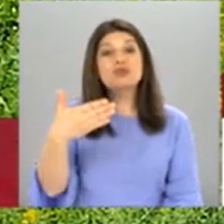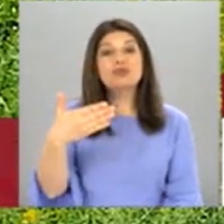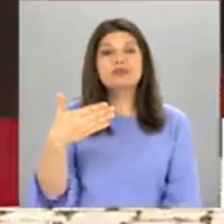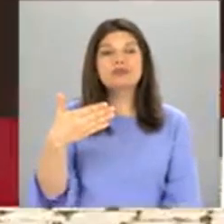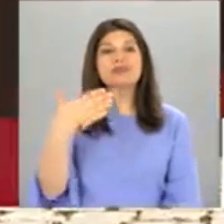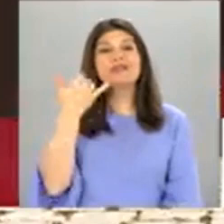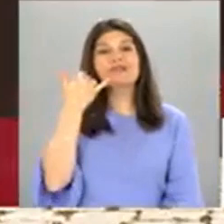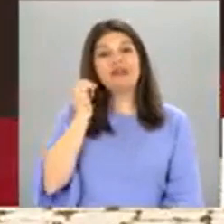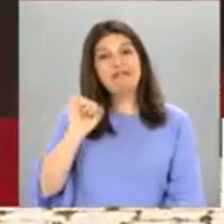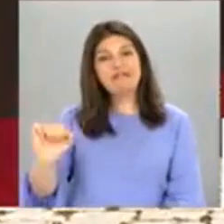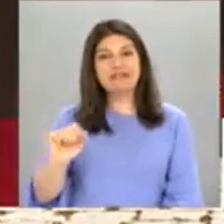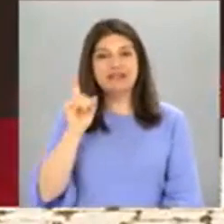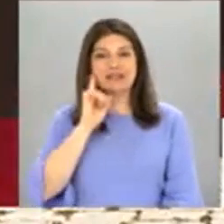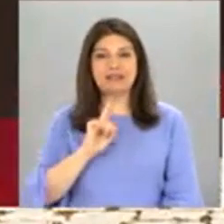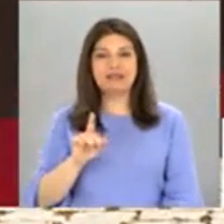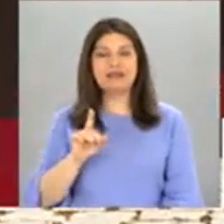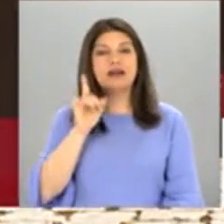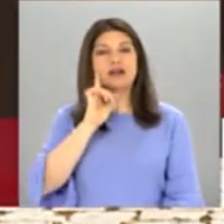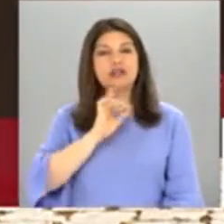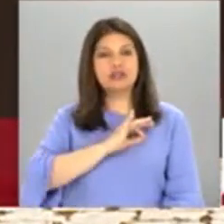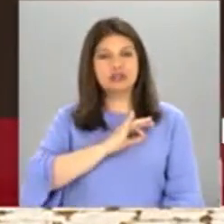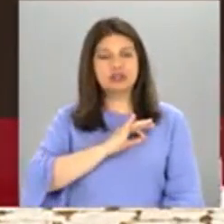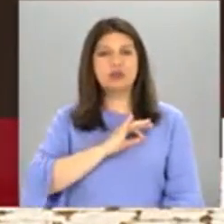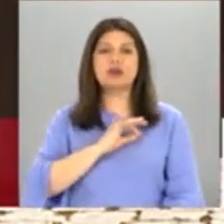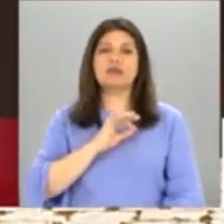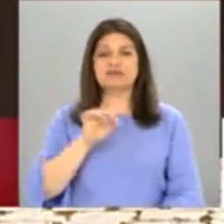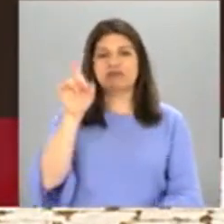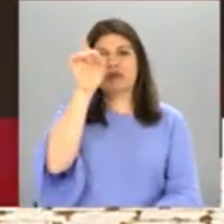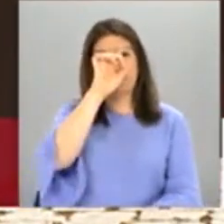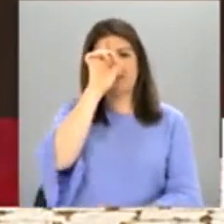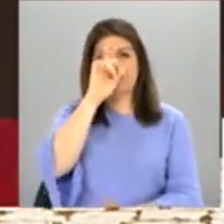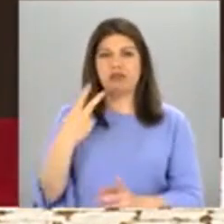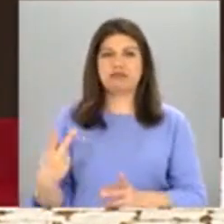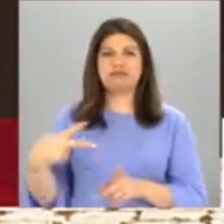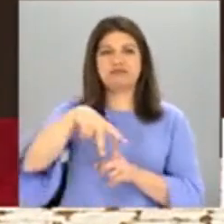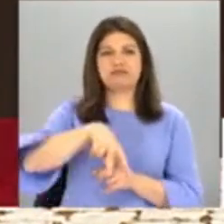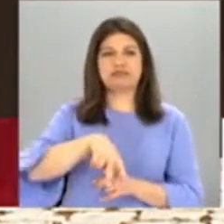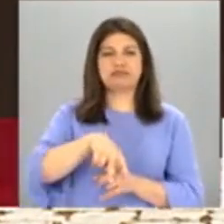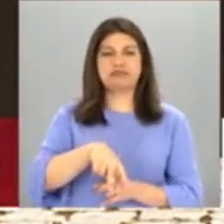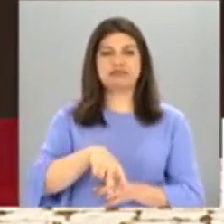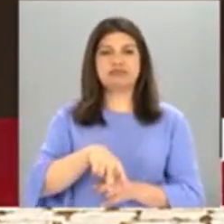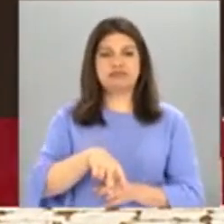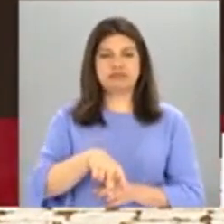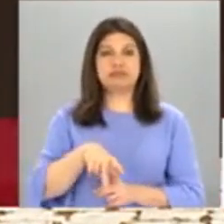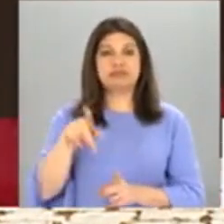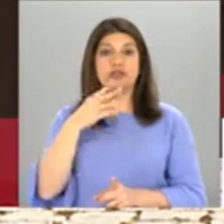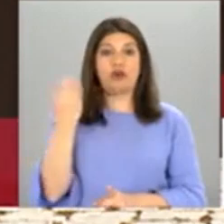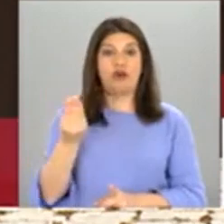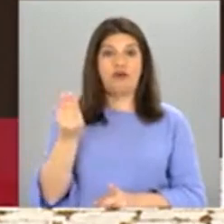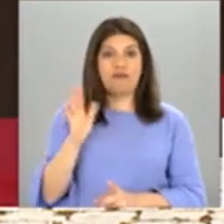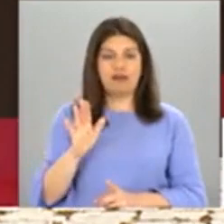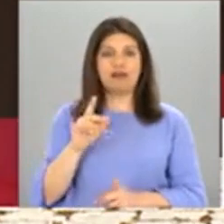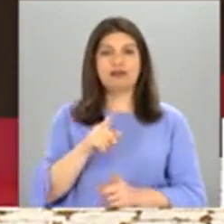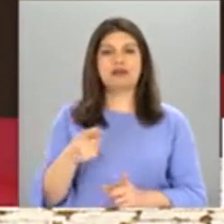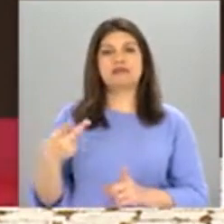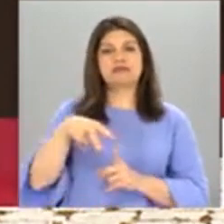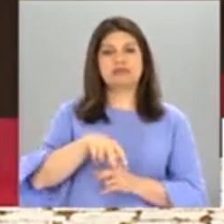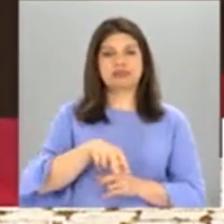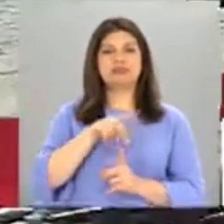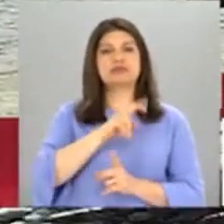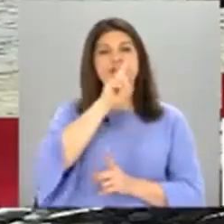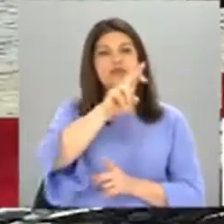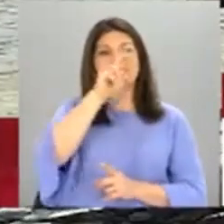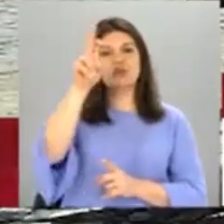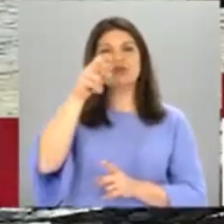era dela. Ela andava a cavalo, tinha uma égua, enquanto era nova, ela andava a cavalo. E as propriedades, ela tinha muitas